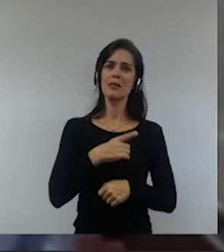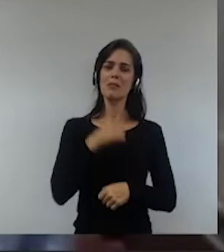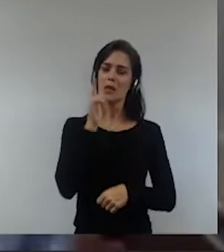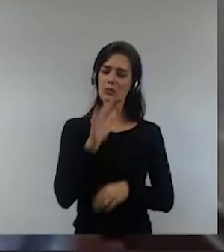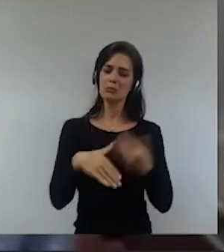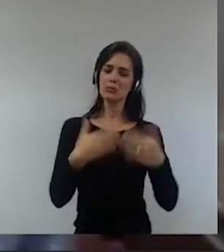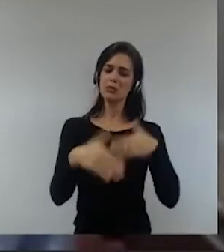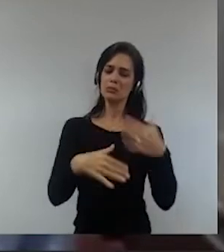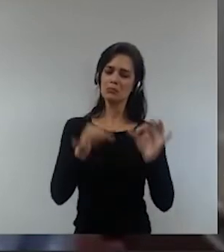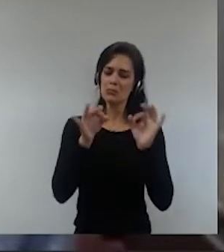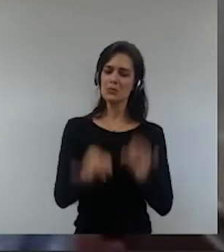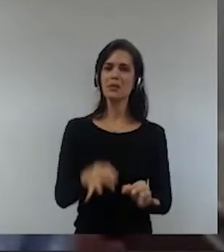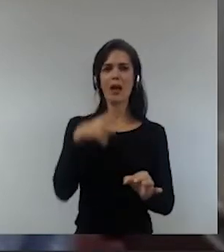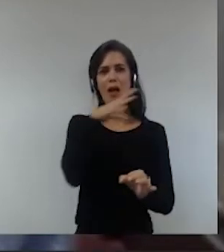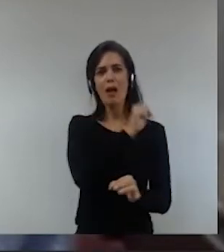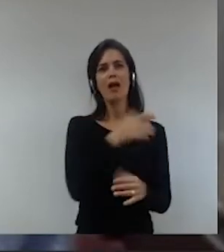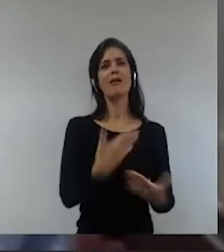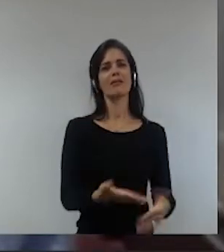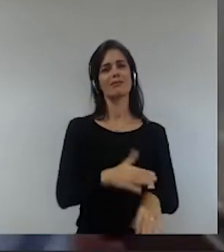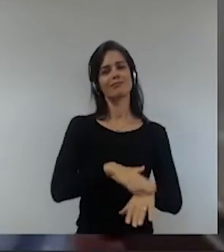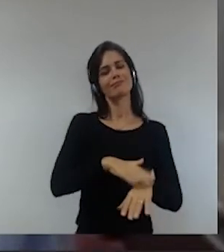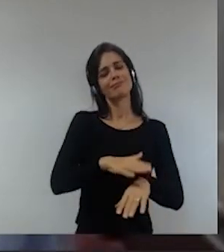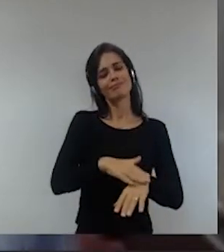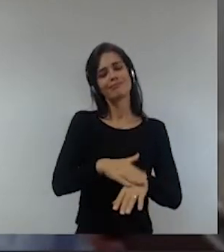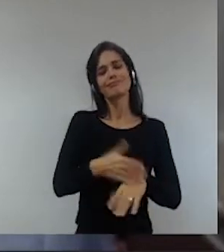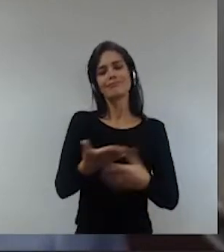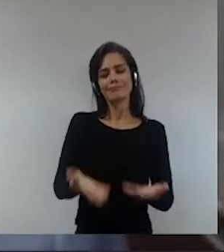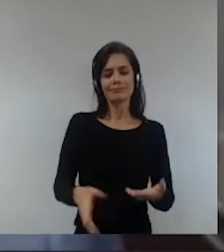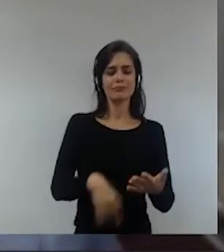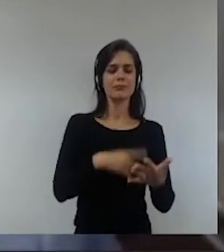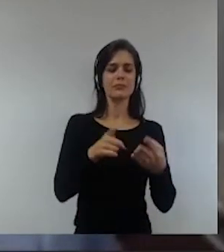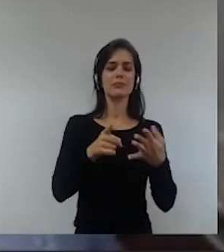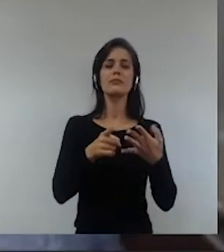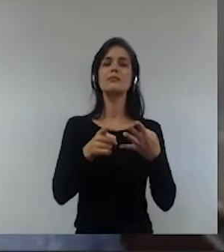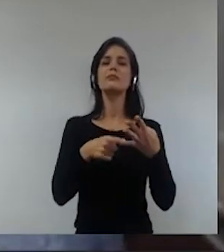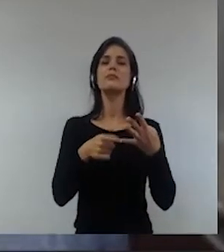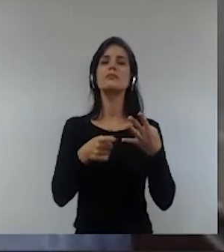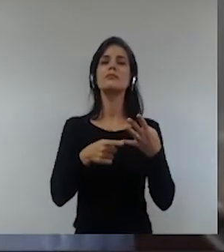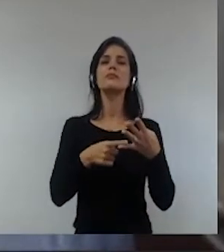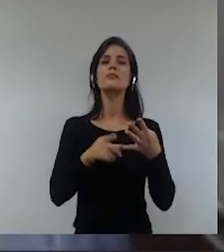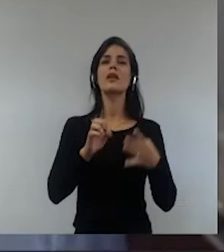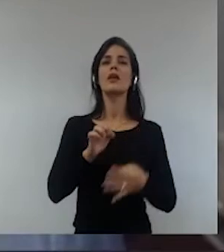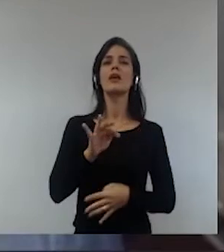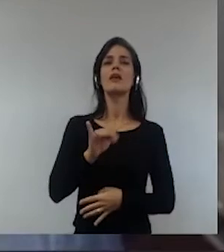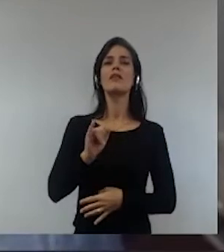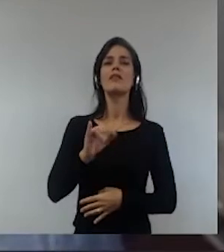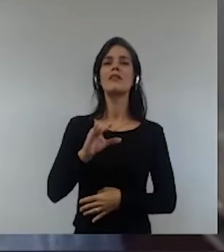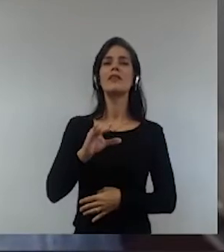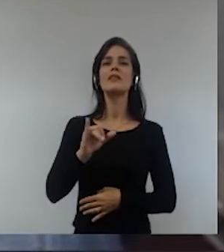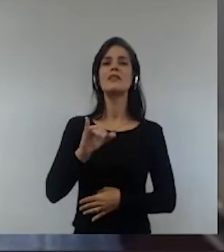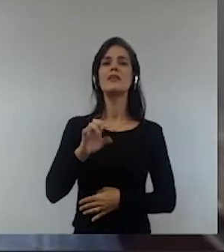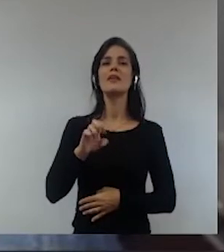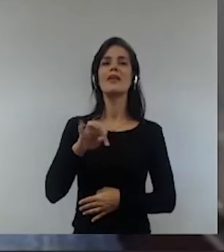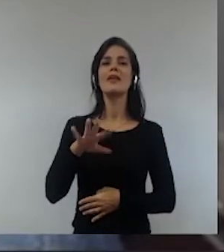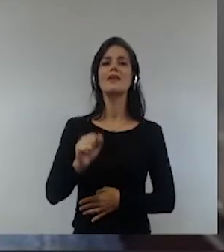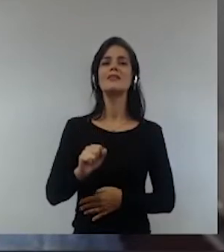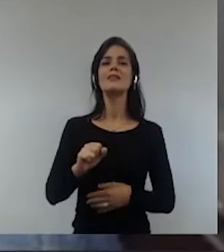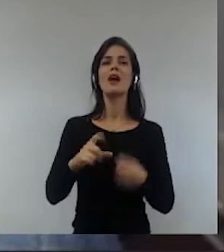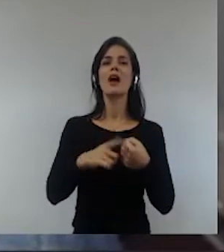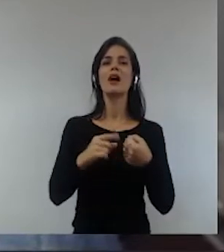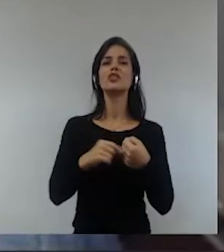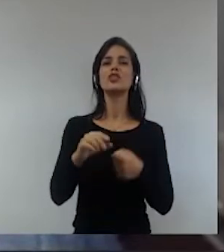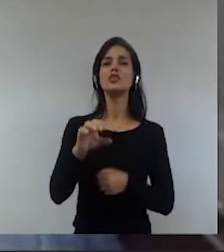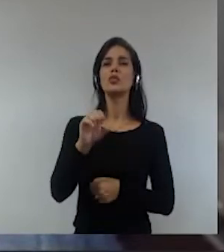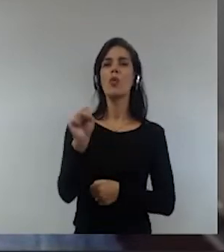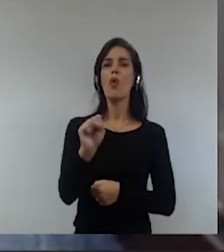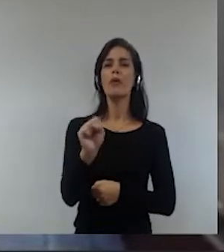efetivo e célere, com duração razoável. Depois, o princípio da eficiência. O artigo 8º exige